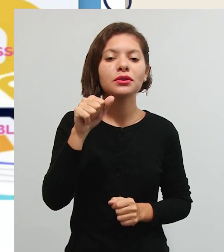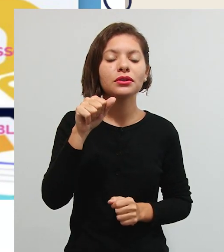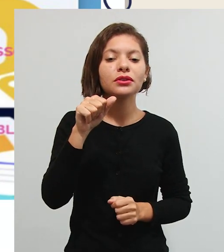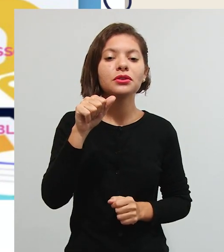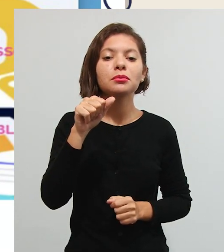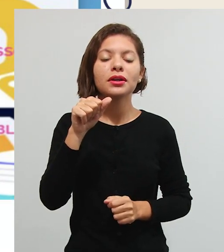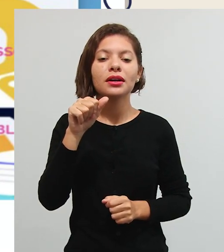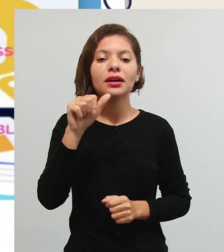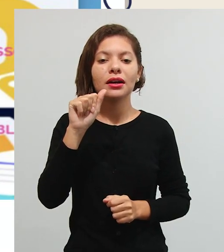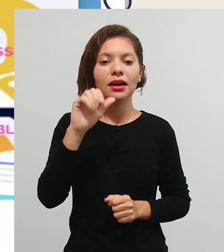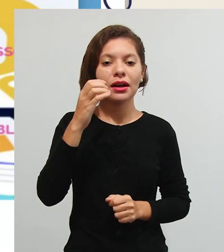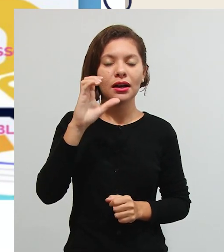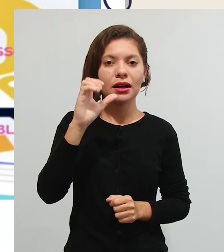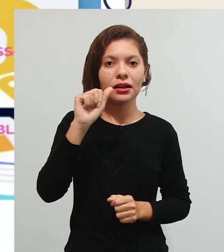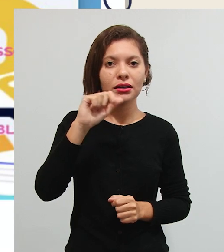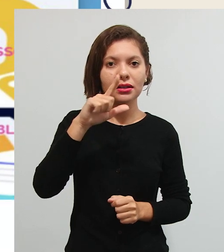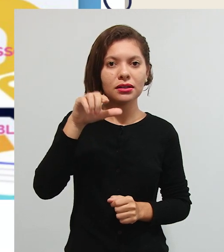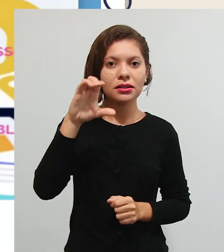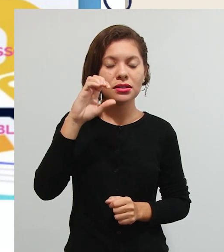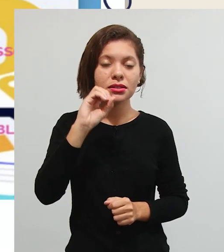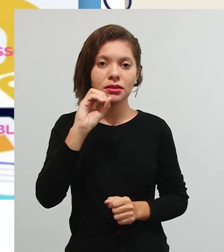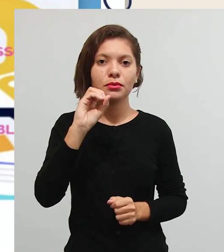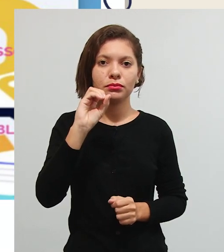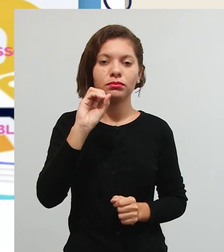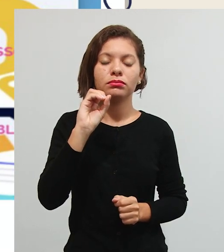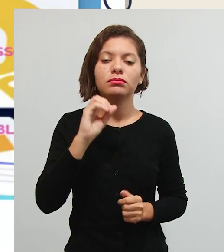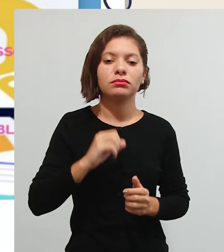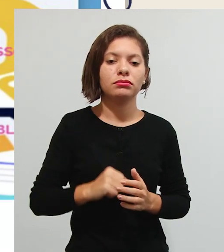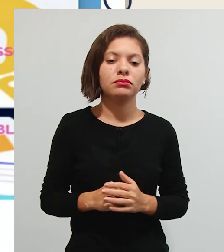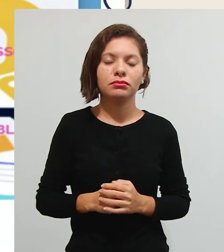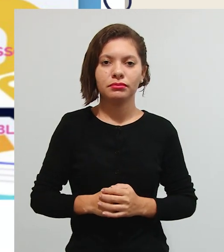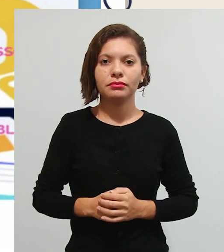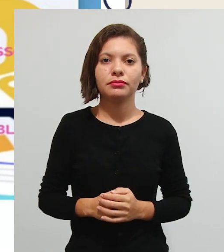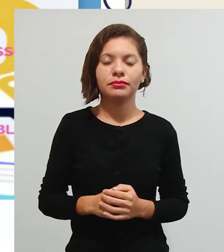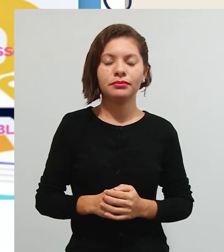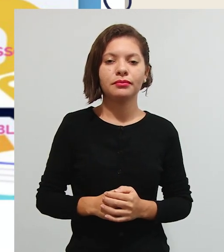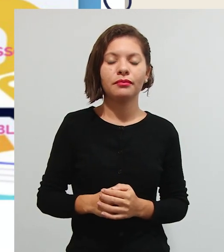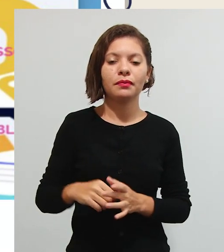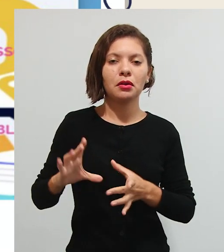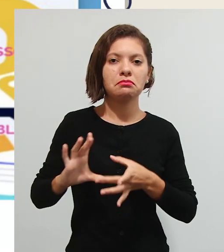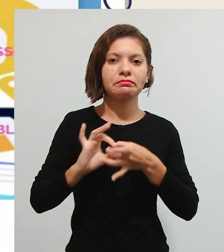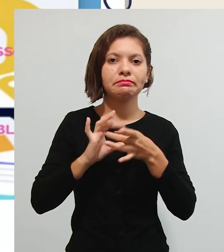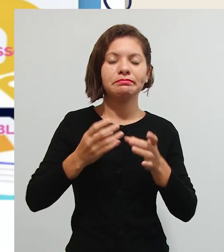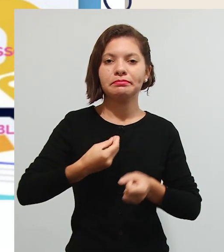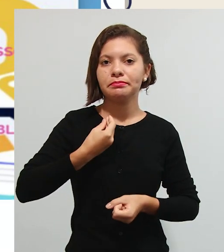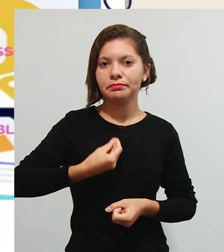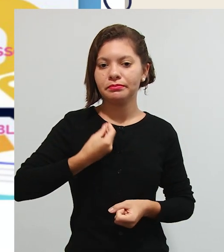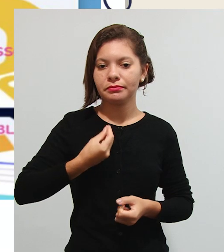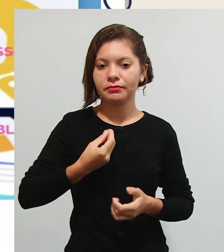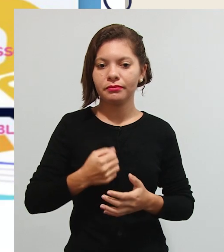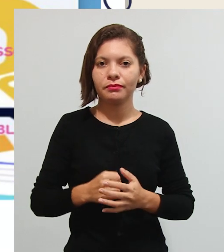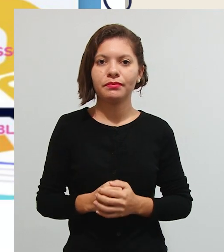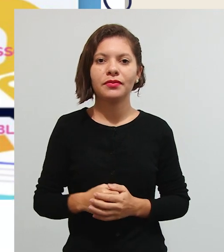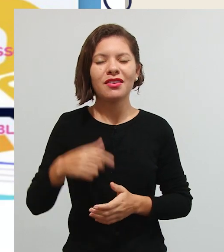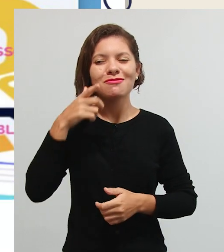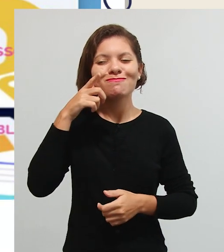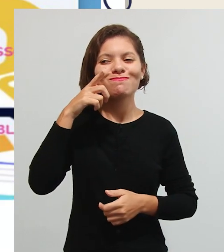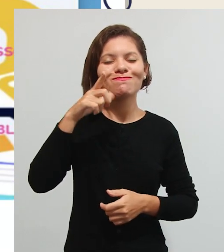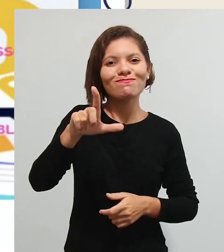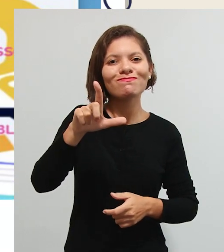a necessidade daquela população? É a necessidade daquela comunidade? É por isso que a gente tem em perspectiva aí o Design